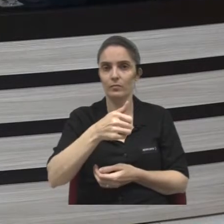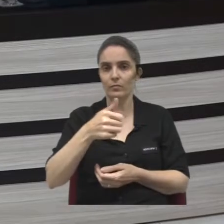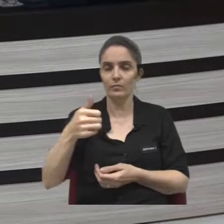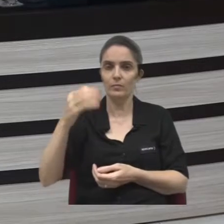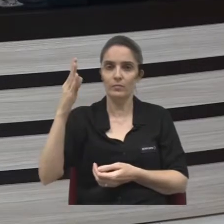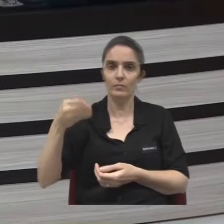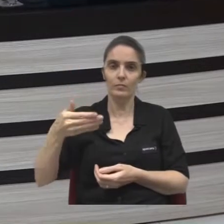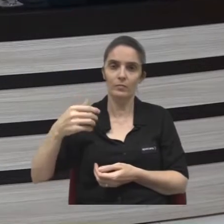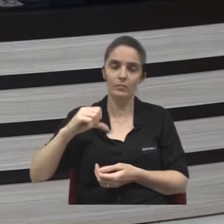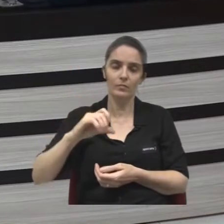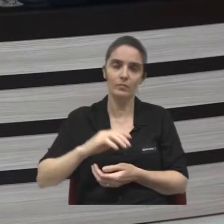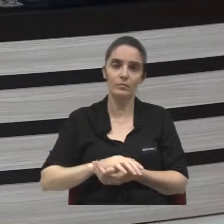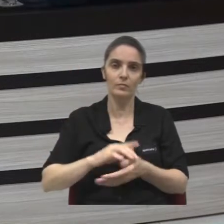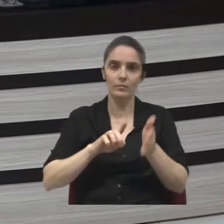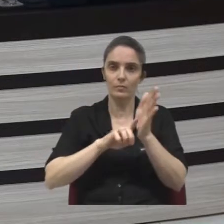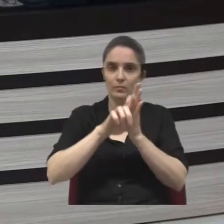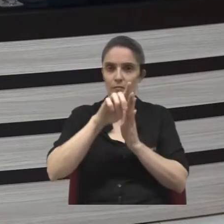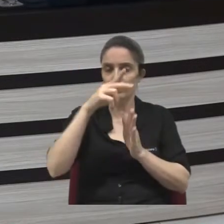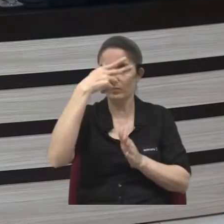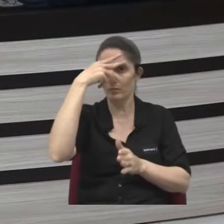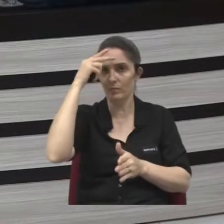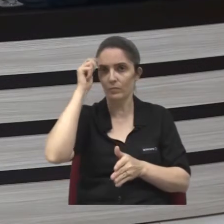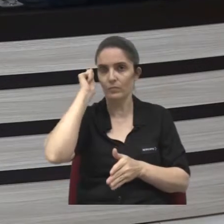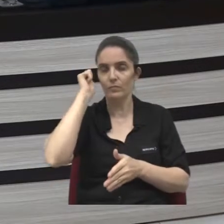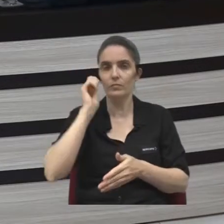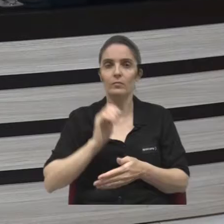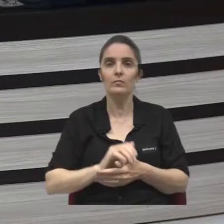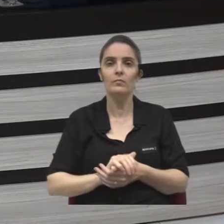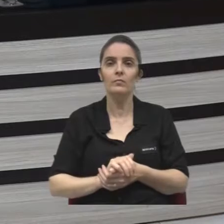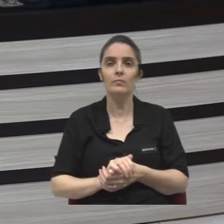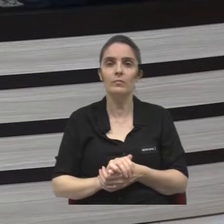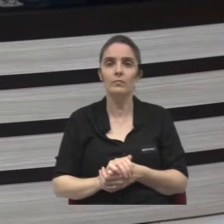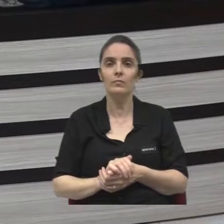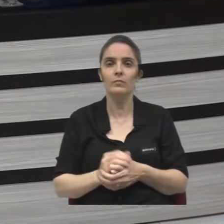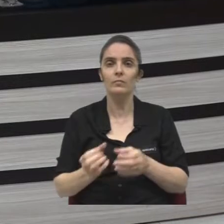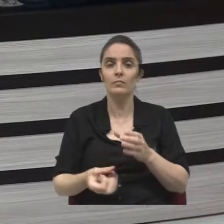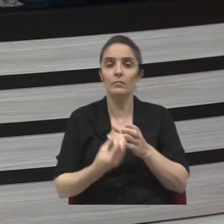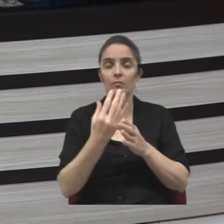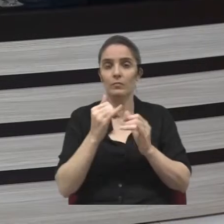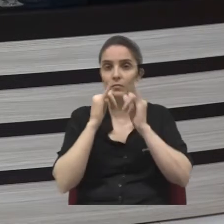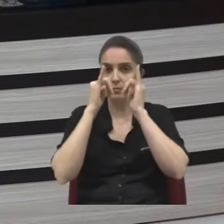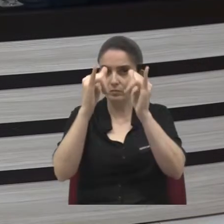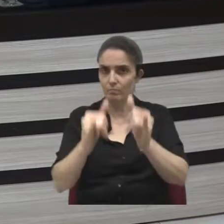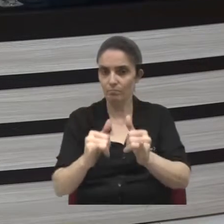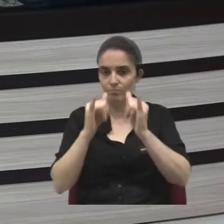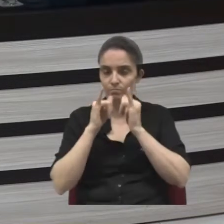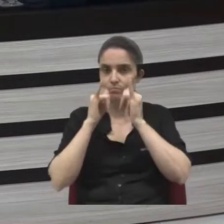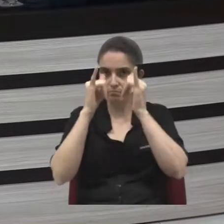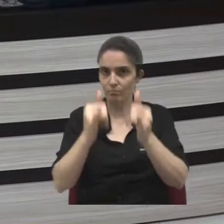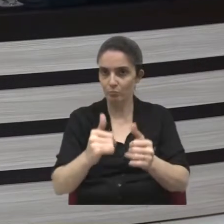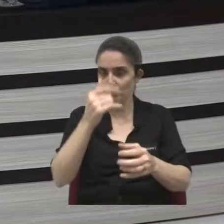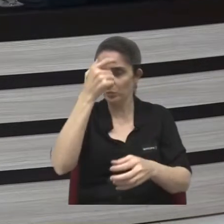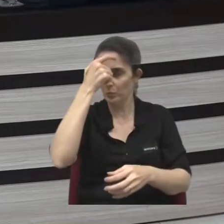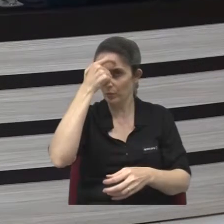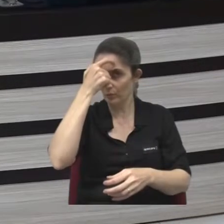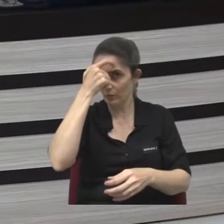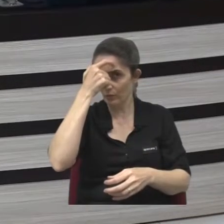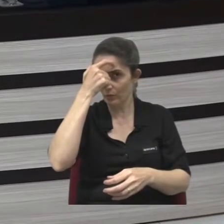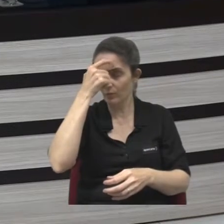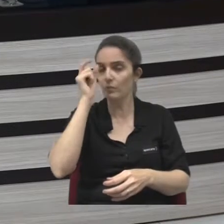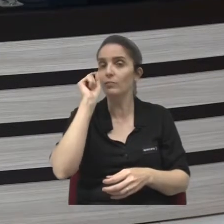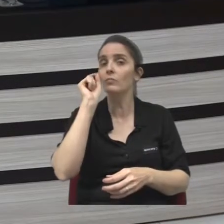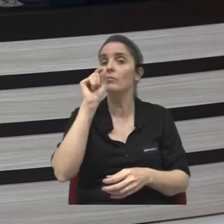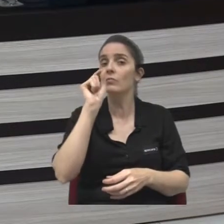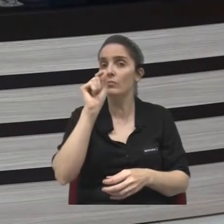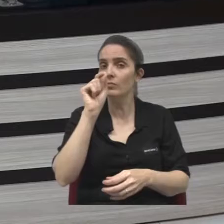411/2019 requer informações ao Poder Executivo acerca de criação de campanhas municipais para conscientizar a população acerca da